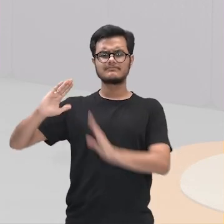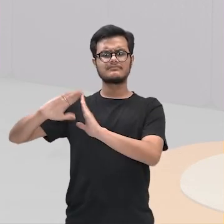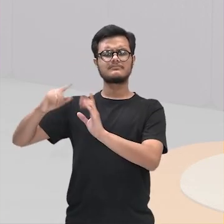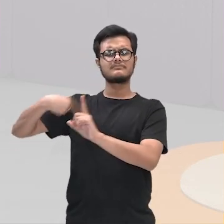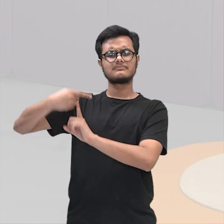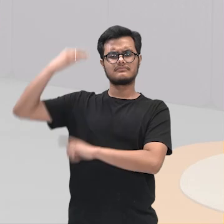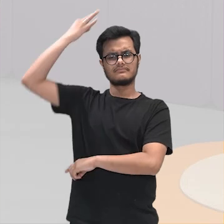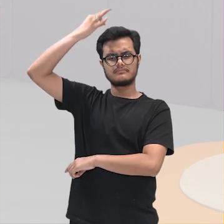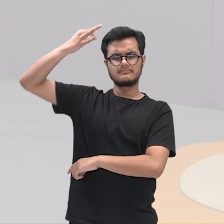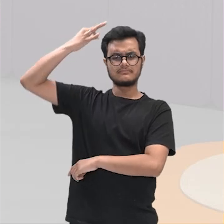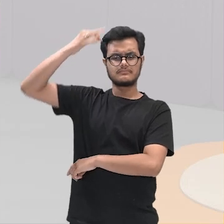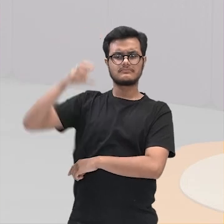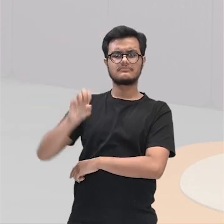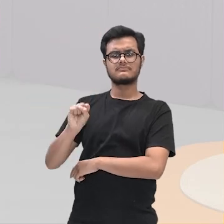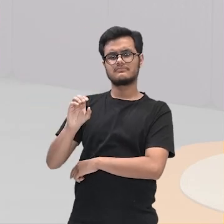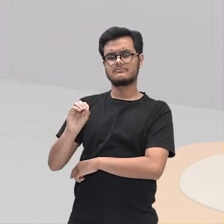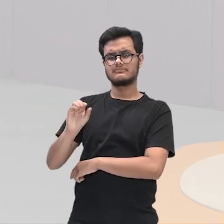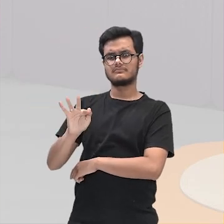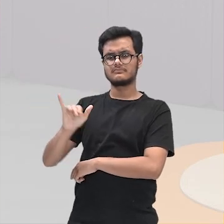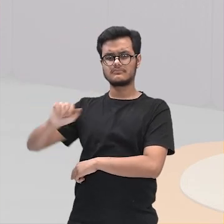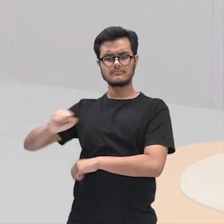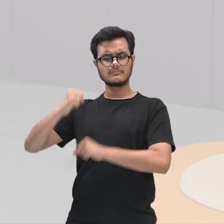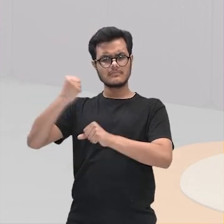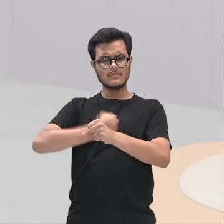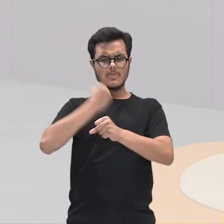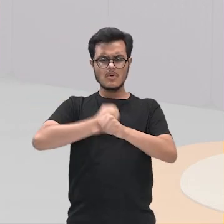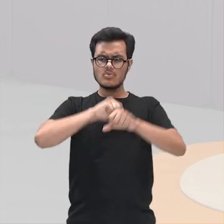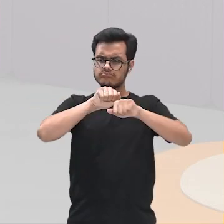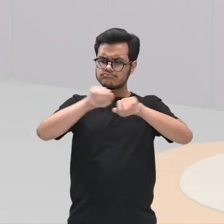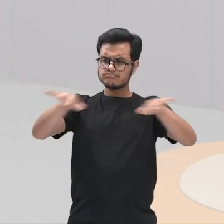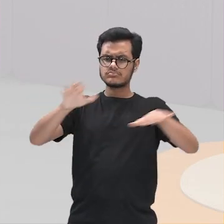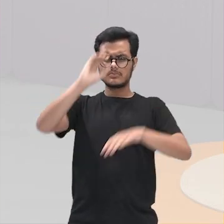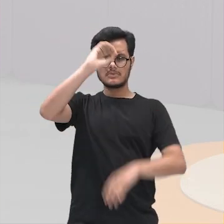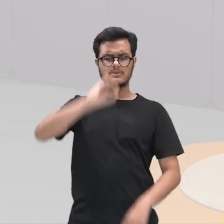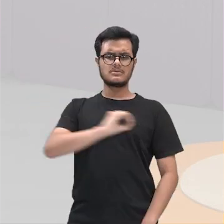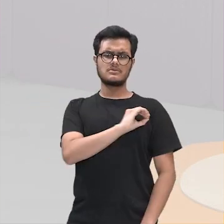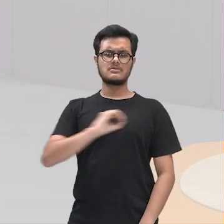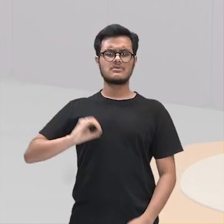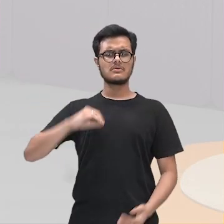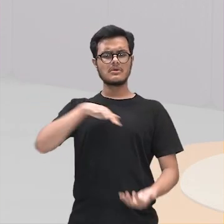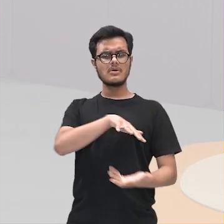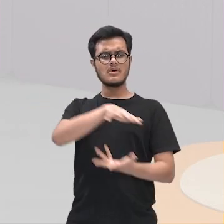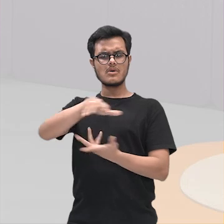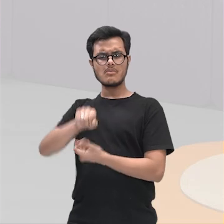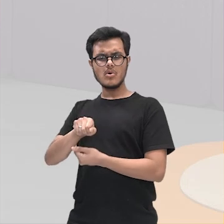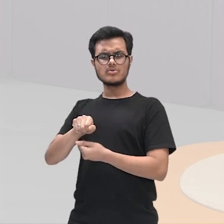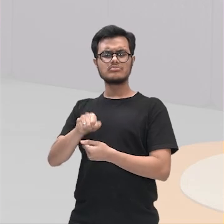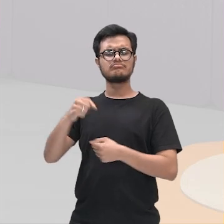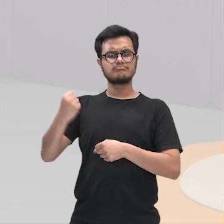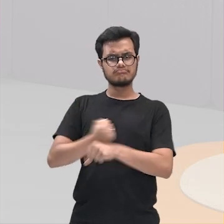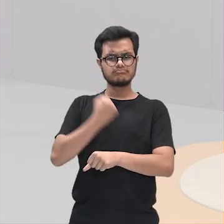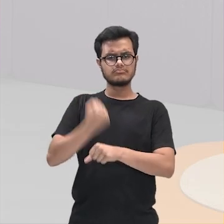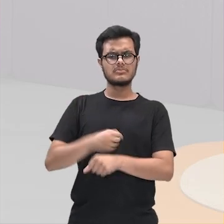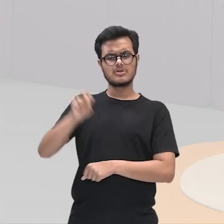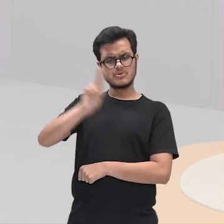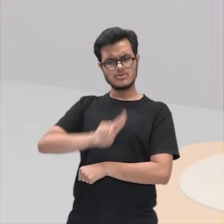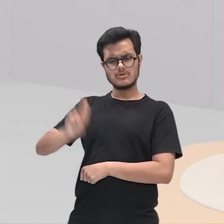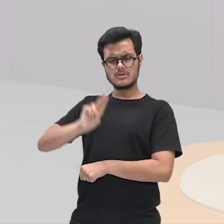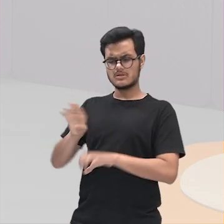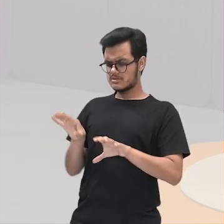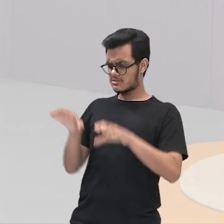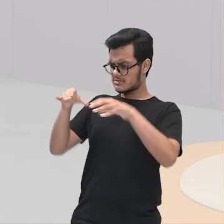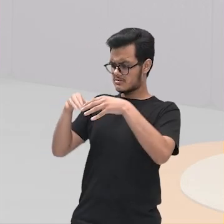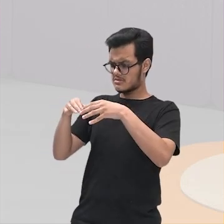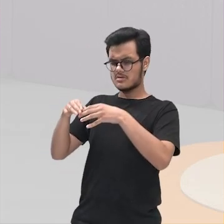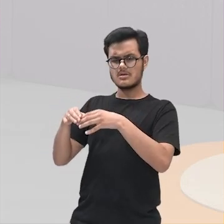Sofia, influenciou a construção de igrejas ortodoxas em todo o mundo. O uso da cúpula,